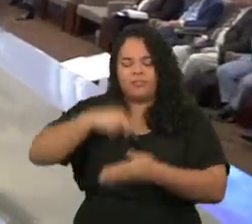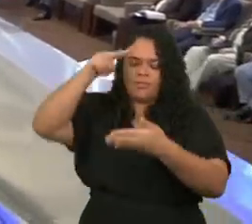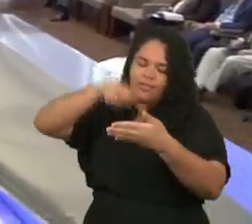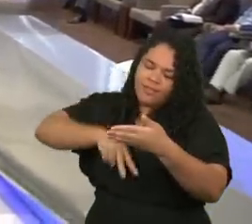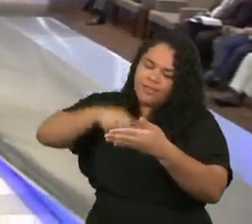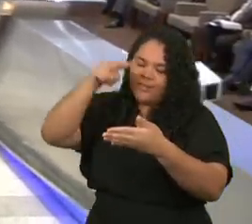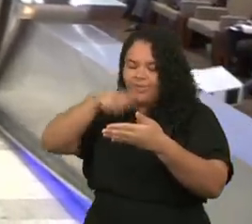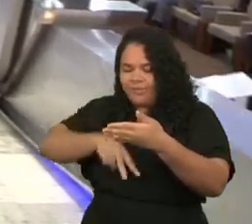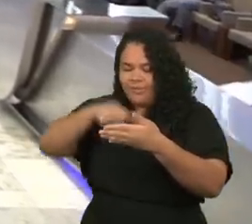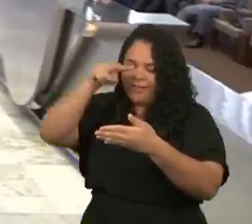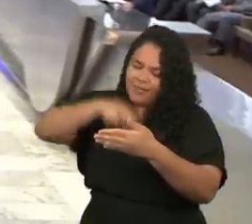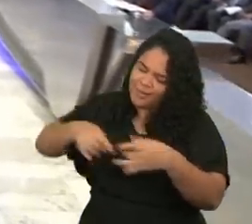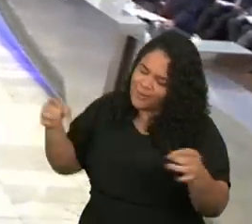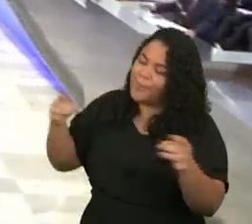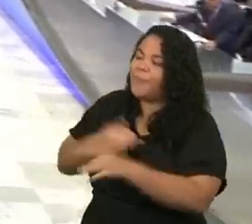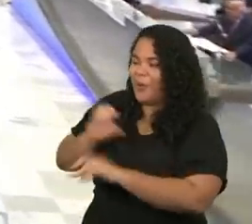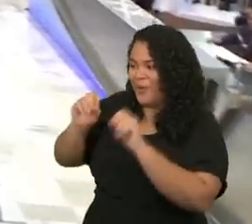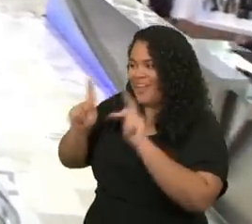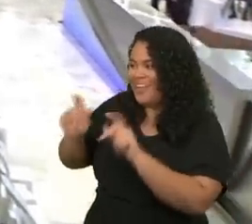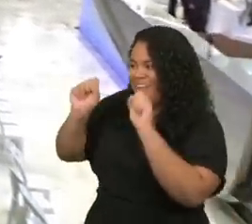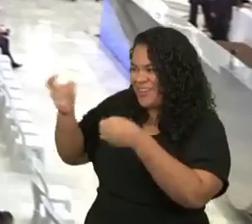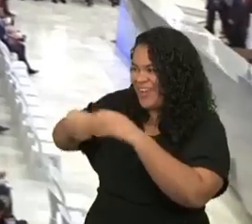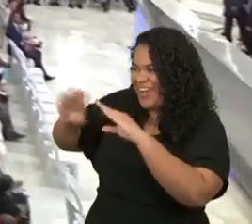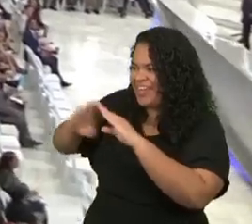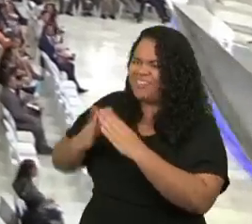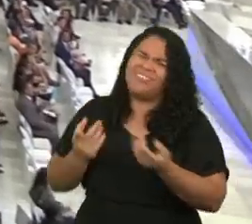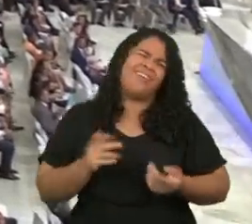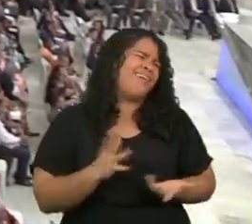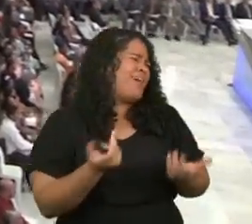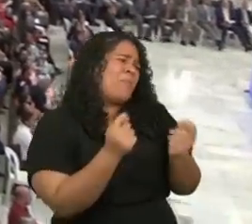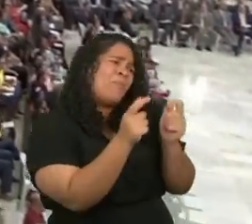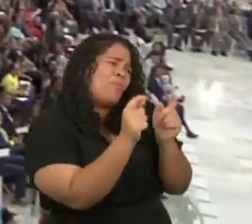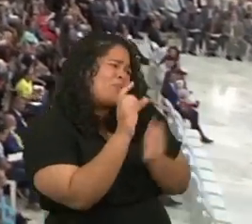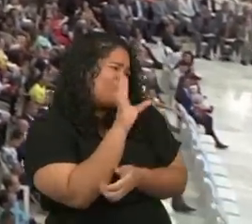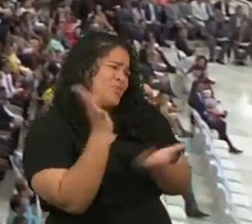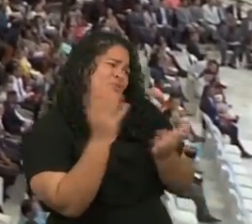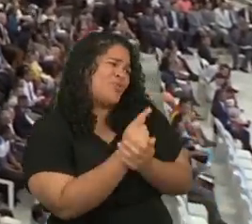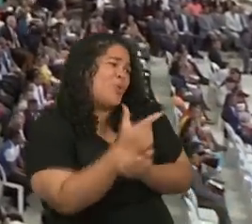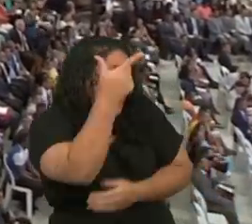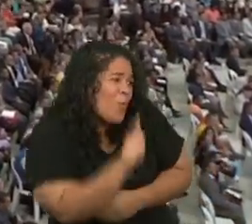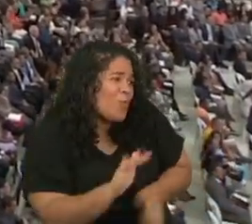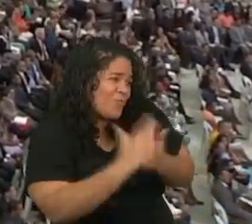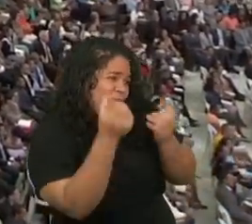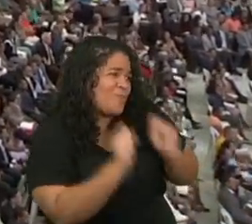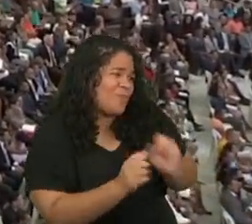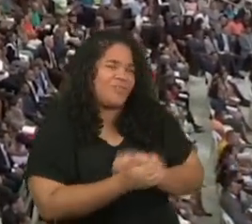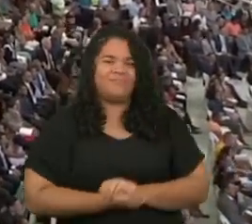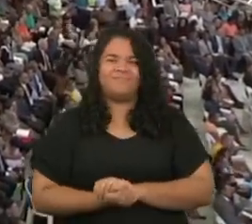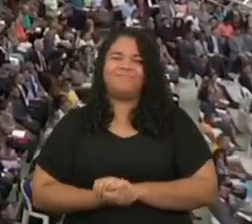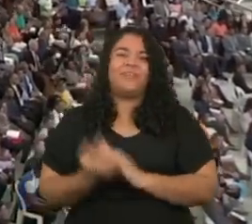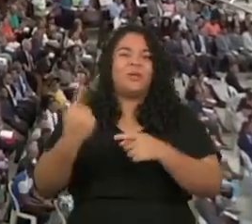Eita era Deus trabalhando era Deus dizendo eu tô te preparando eu tô te preparando